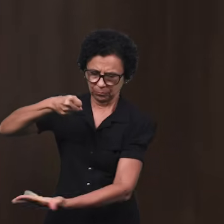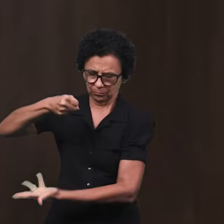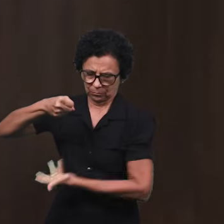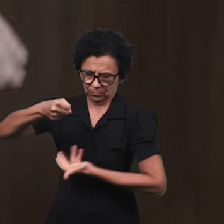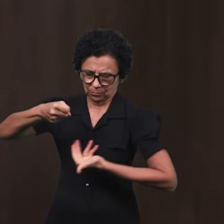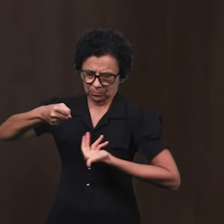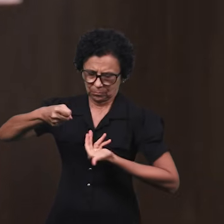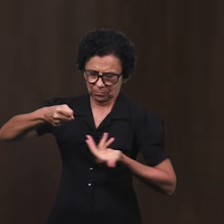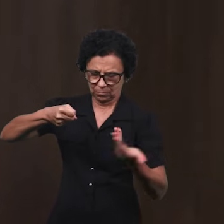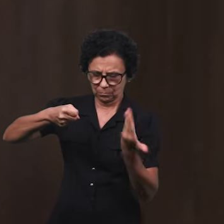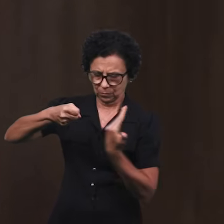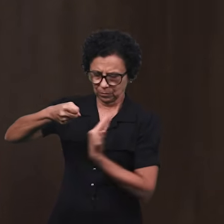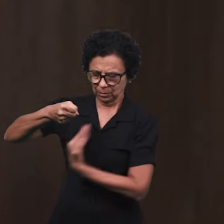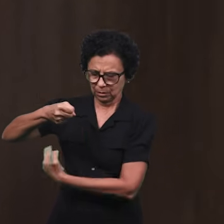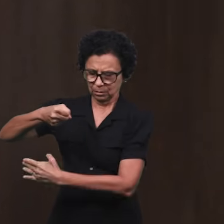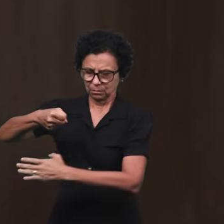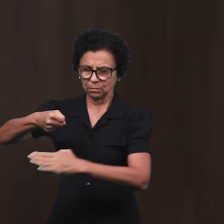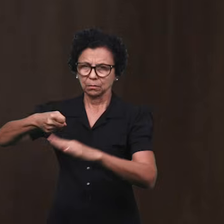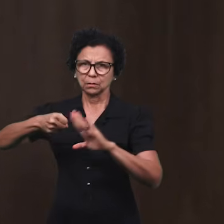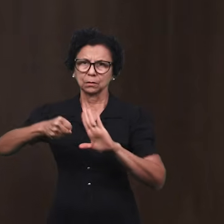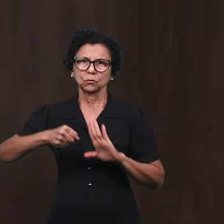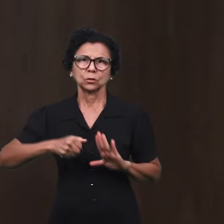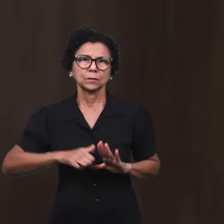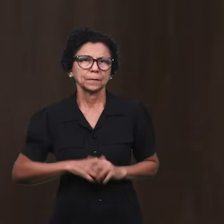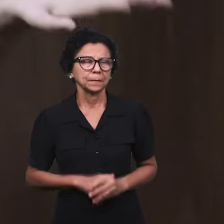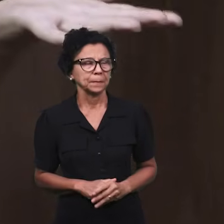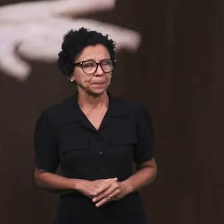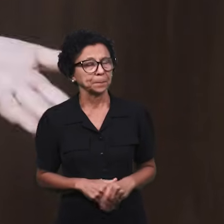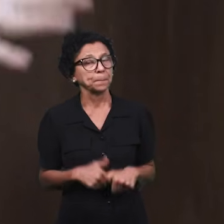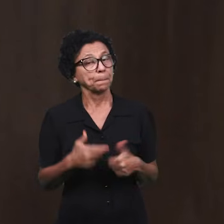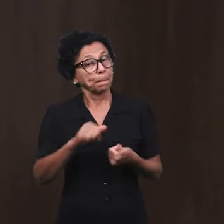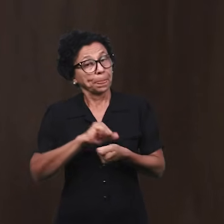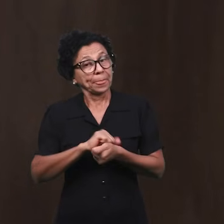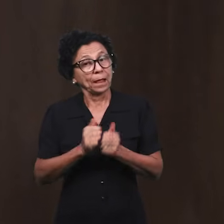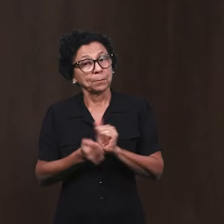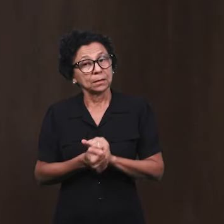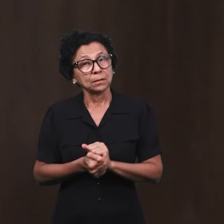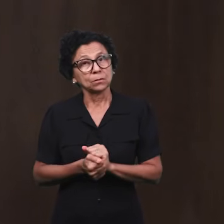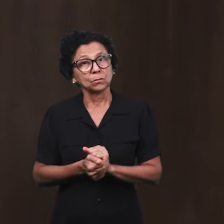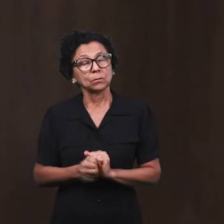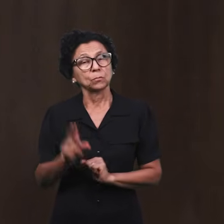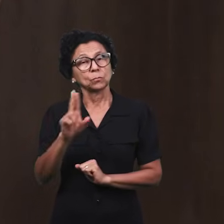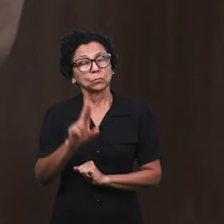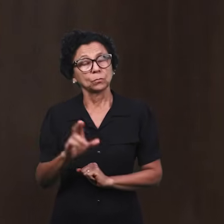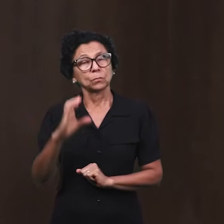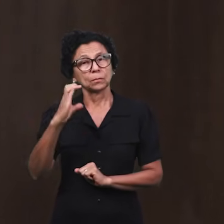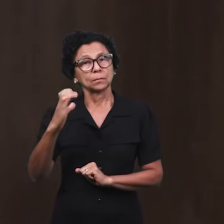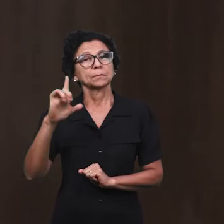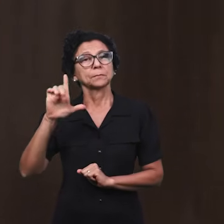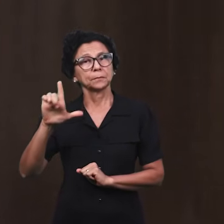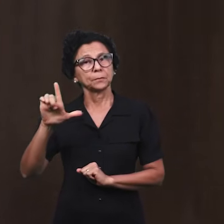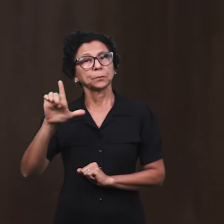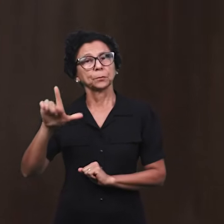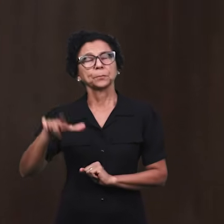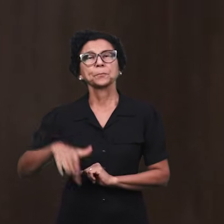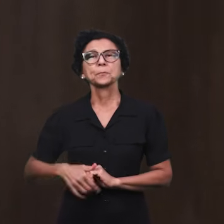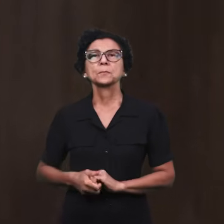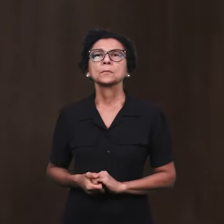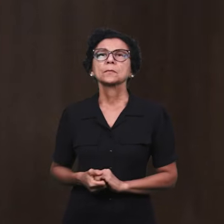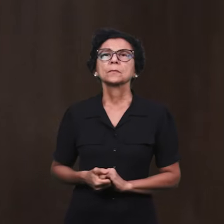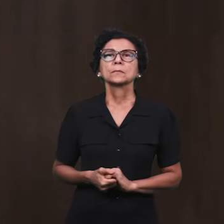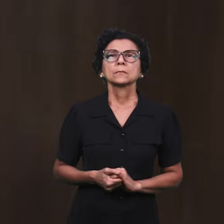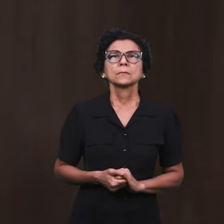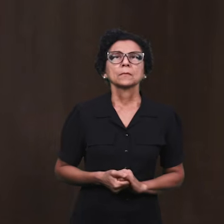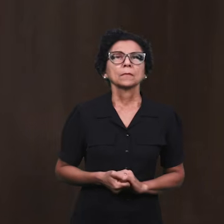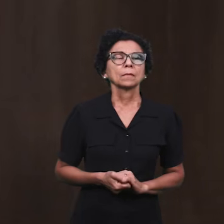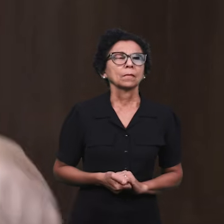petróleo passava do lado ali e ia. Então, a gente faz essas adaptações, utiliza muito do classificador.